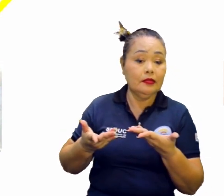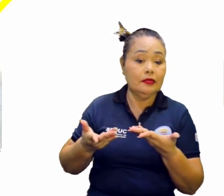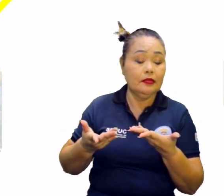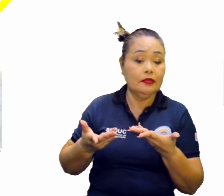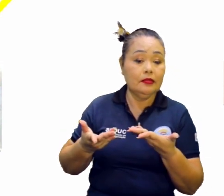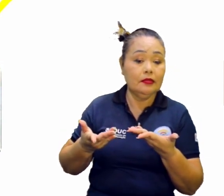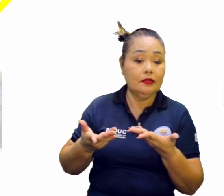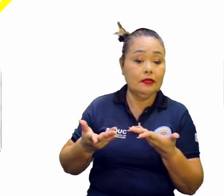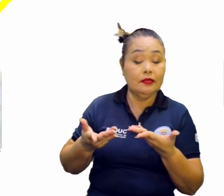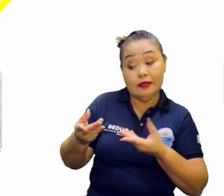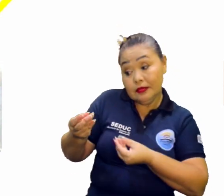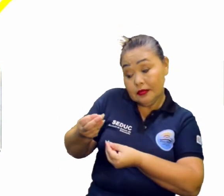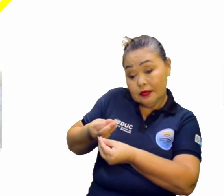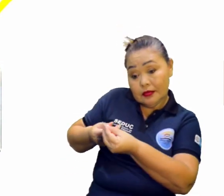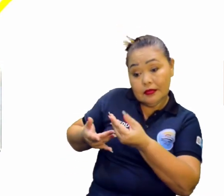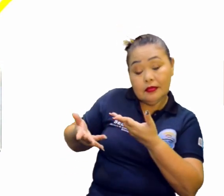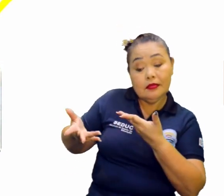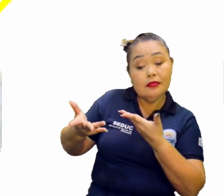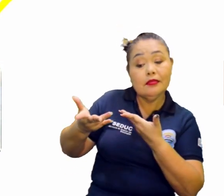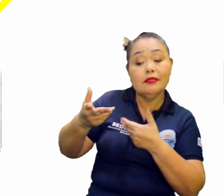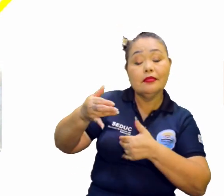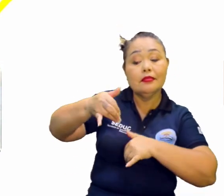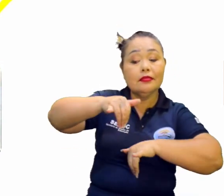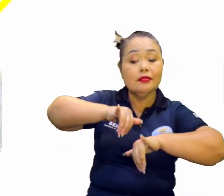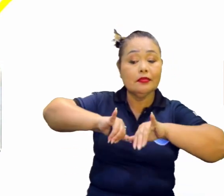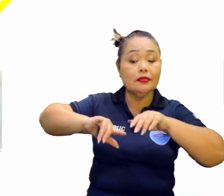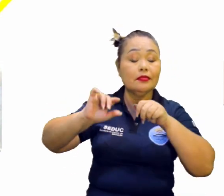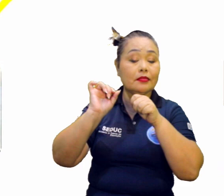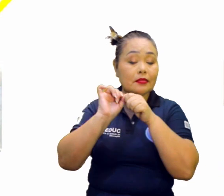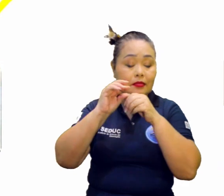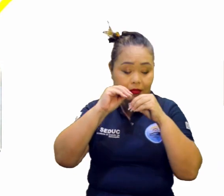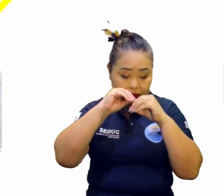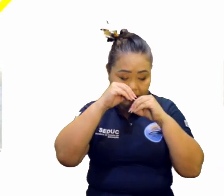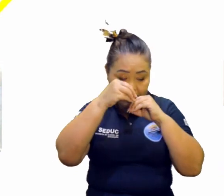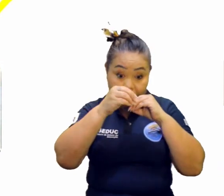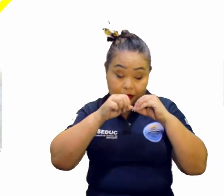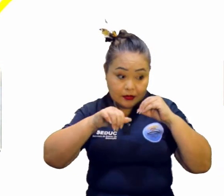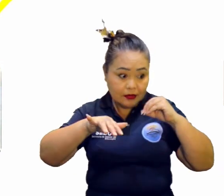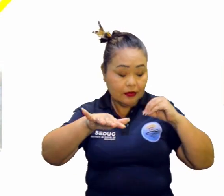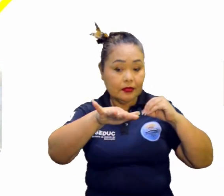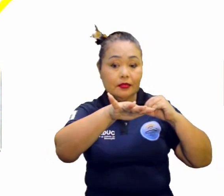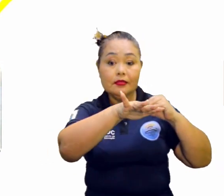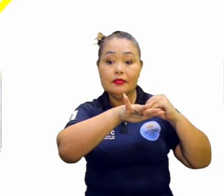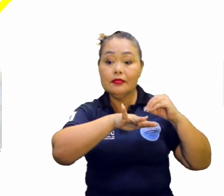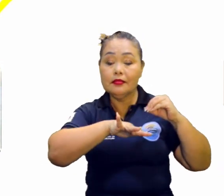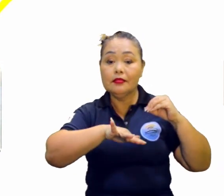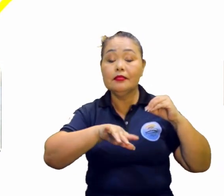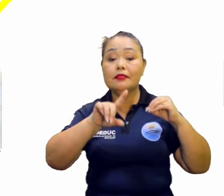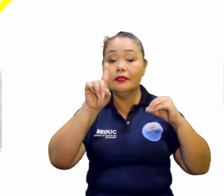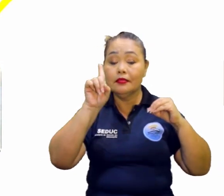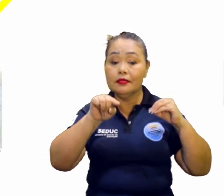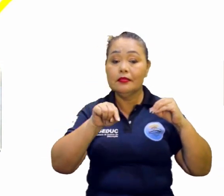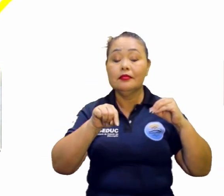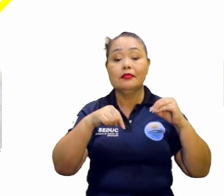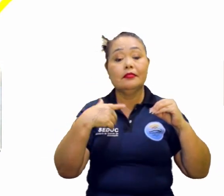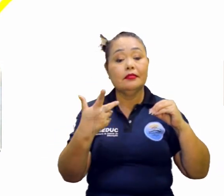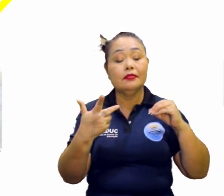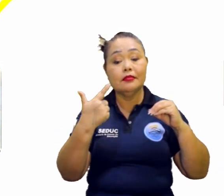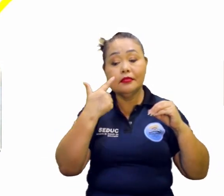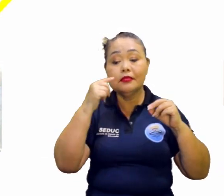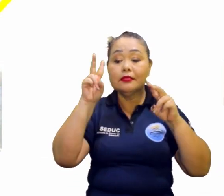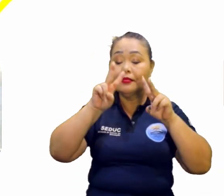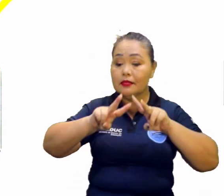troca química entre os micro-organismos, o ambiente e todo aqui como a gente está visualizando,